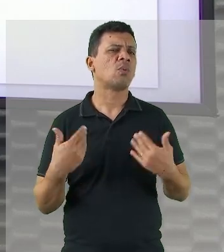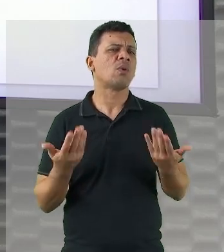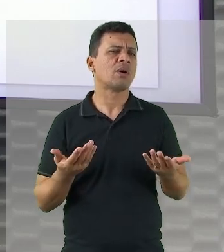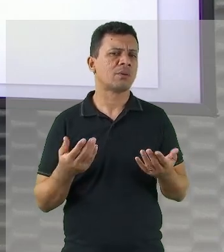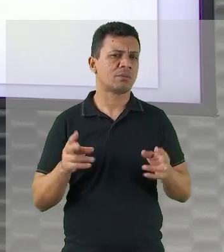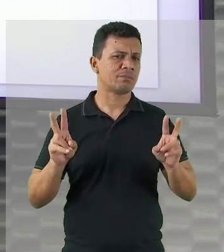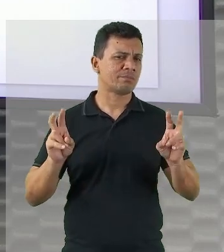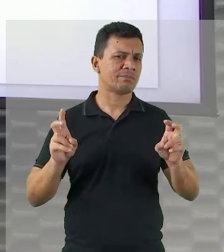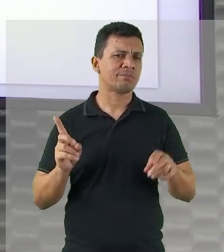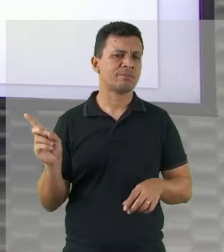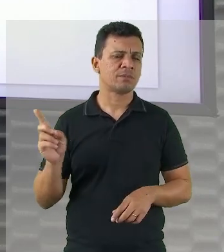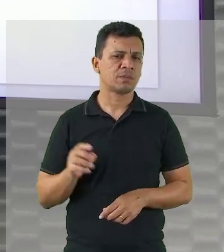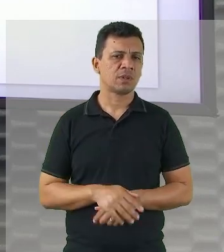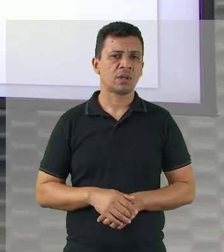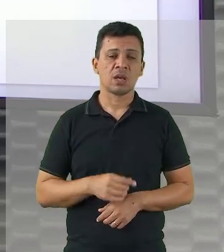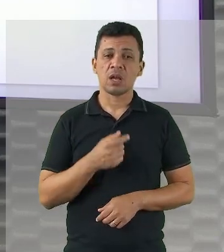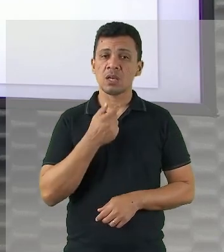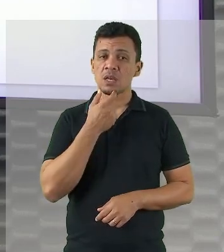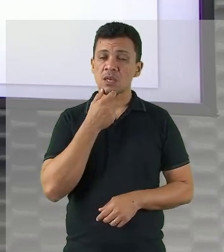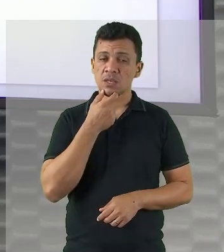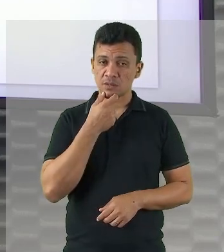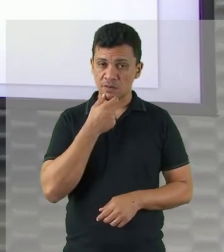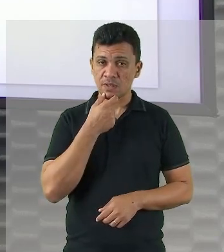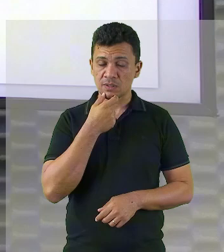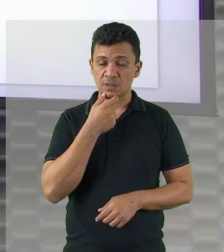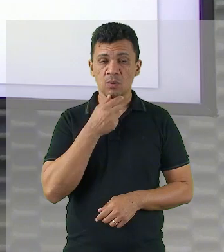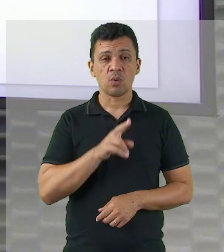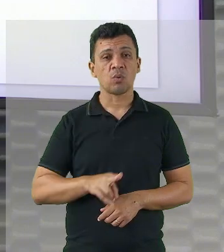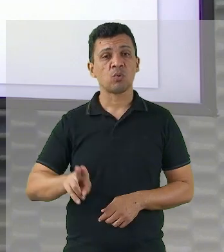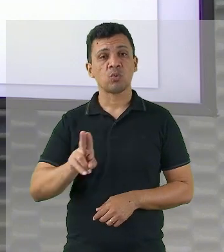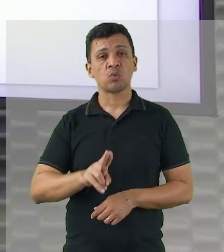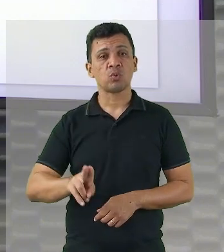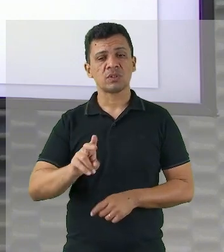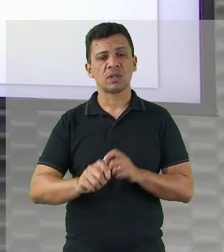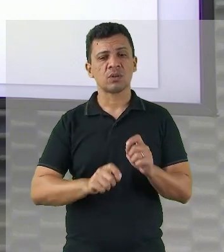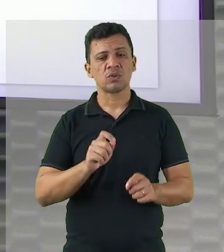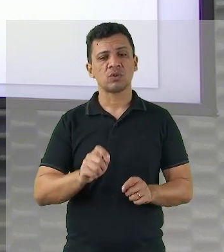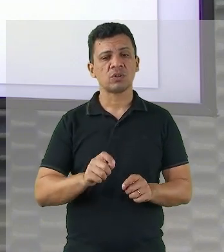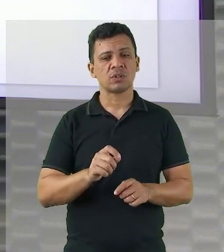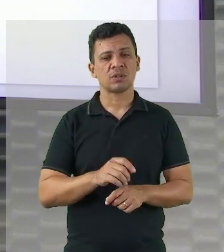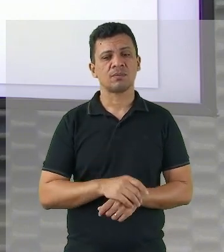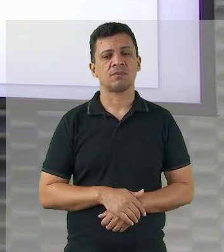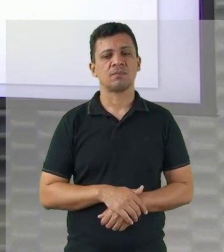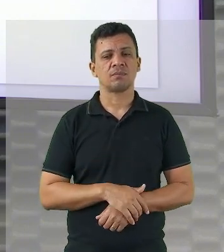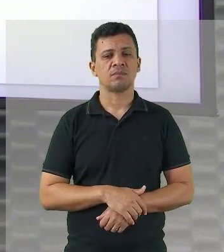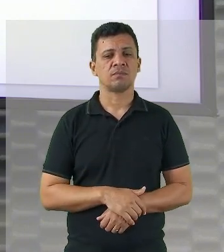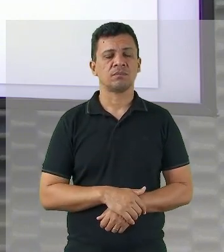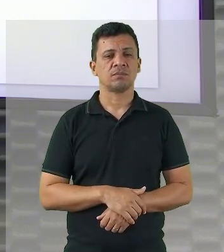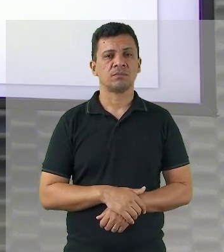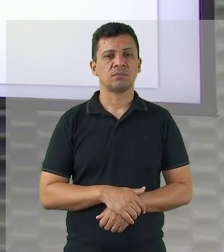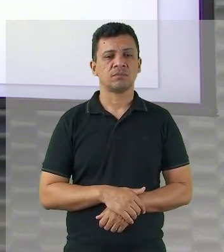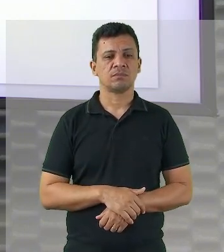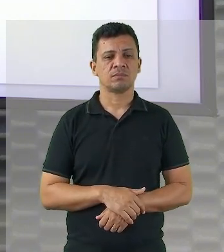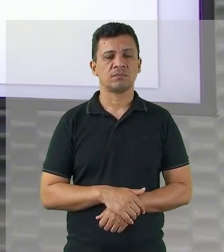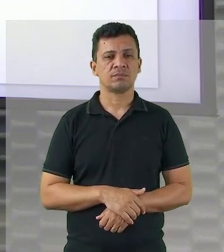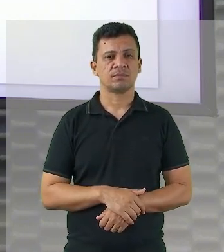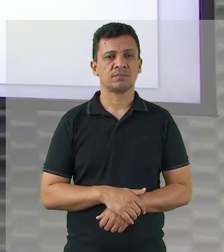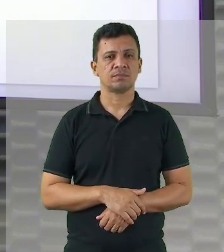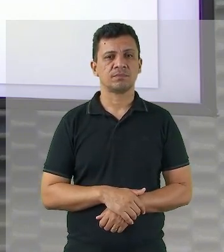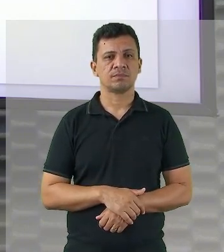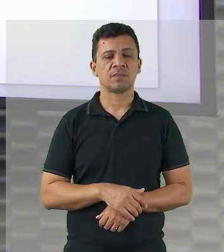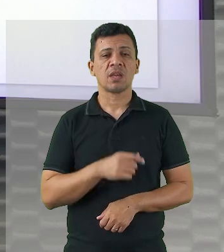temática? Usar o inglês com o processo de ask and give informations. Quer